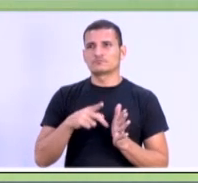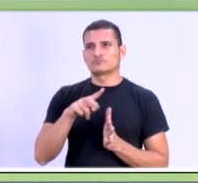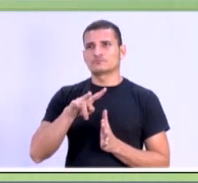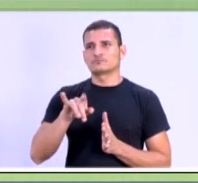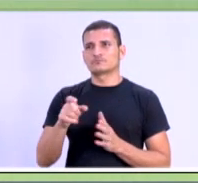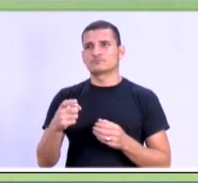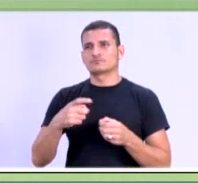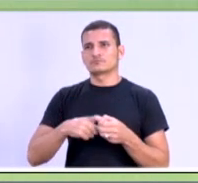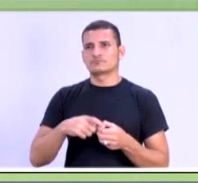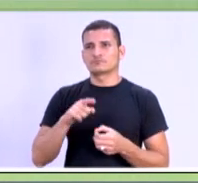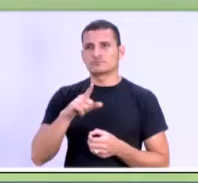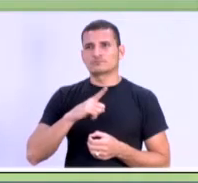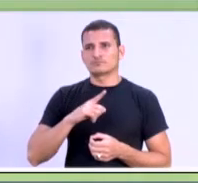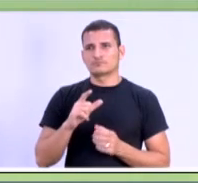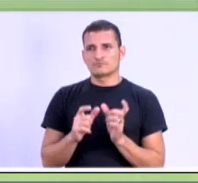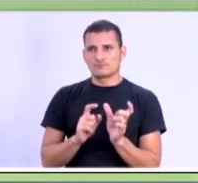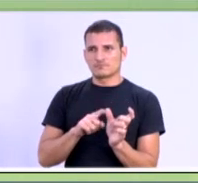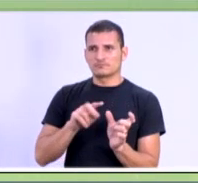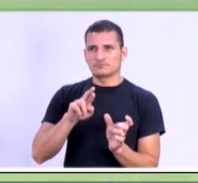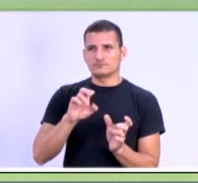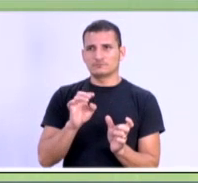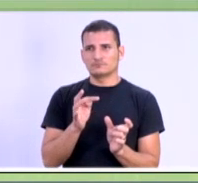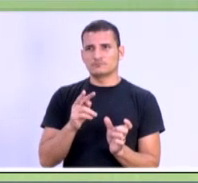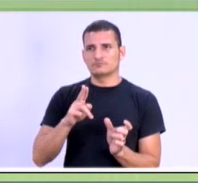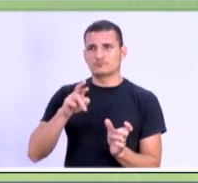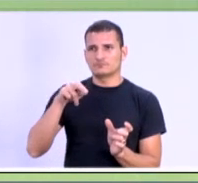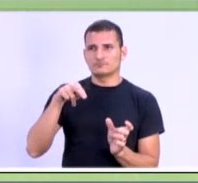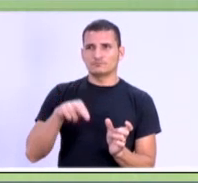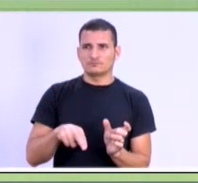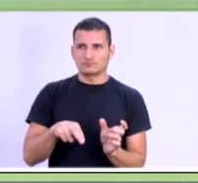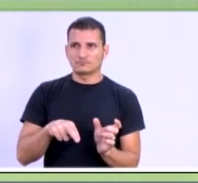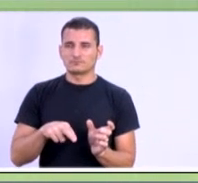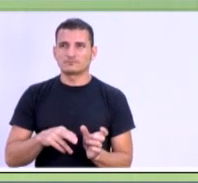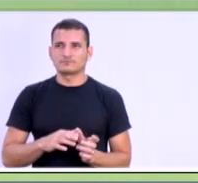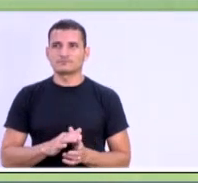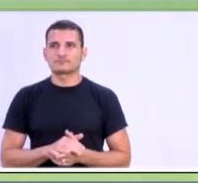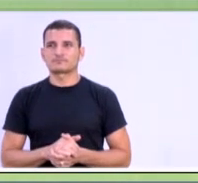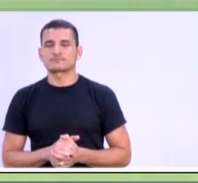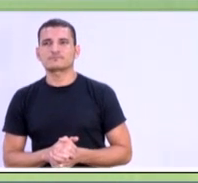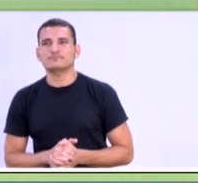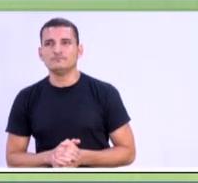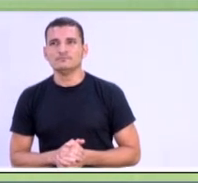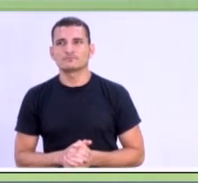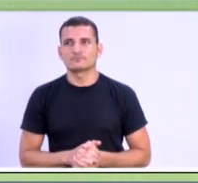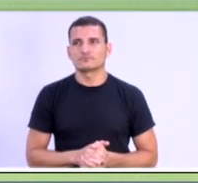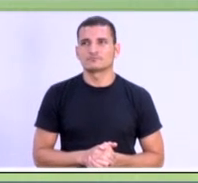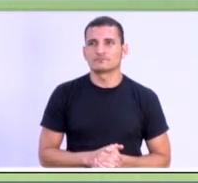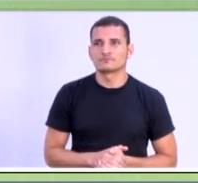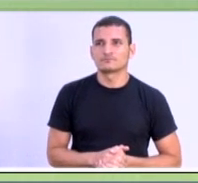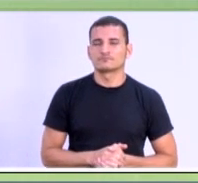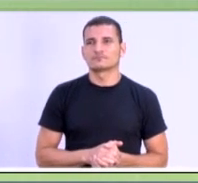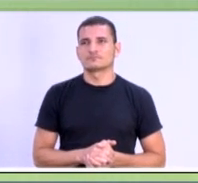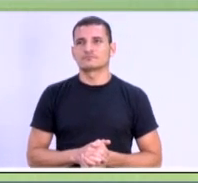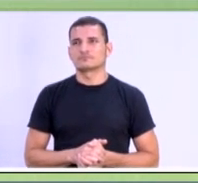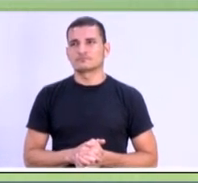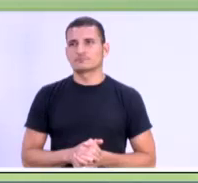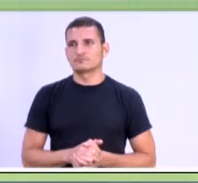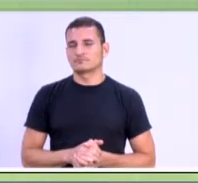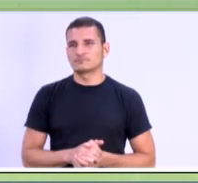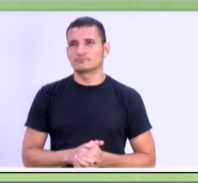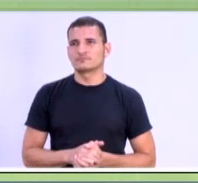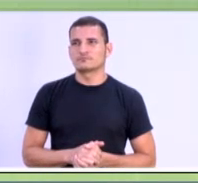vou ter esse comando return em algum momento do código, tá? Eu recomendo, piamente, né?